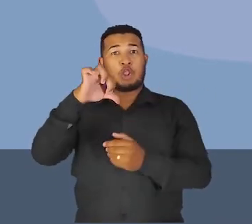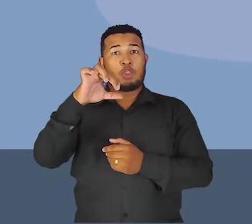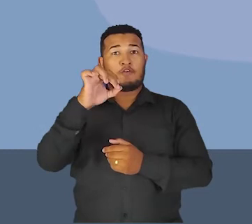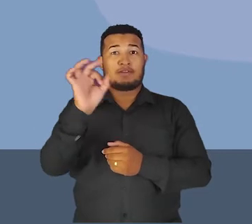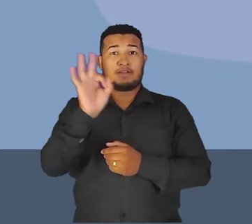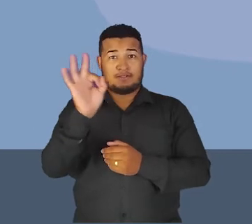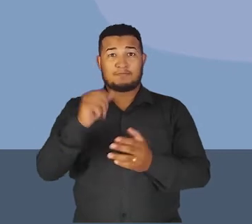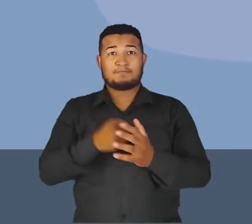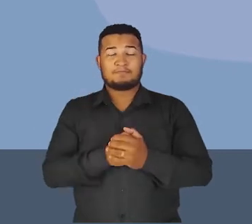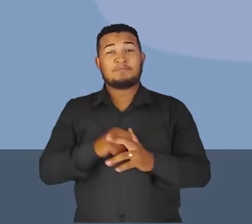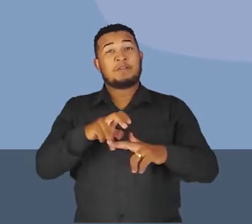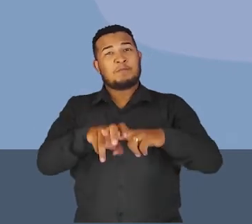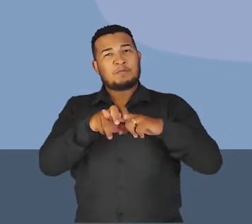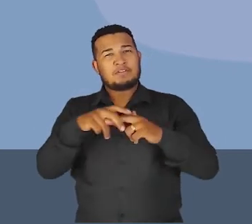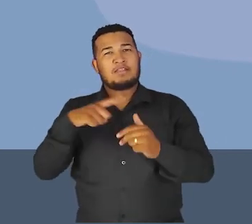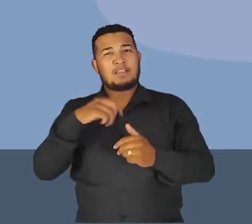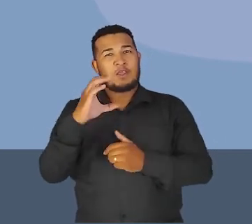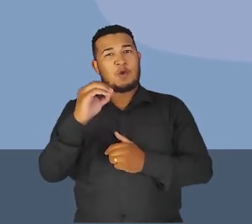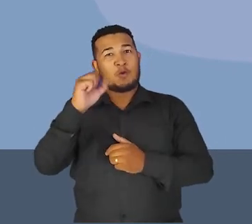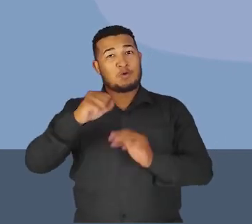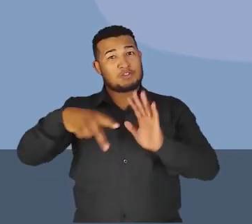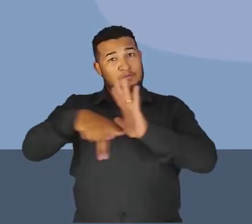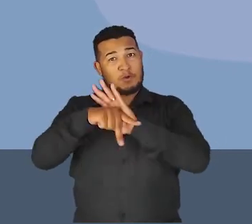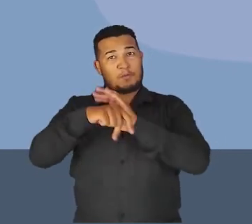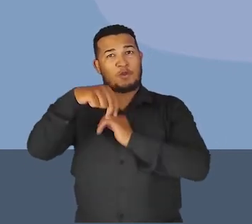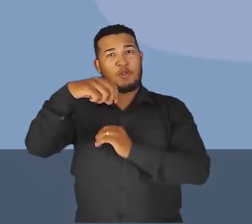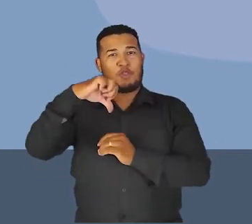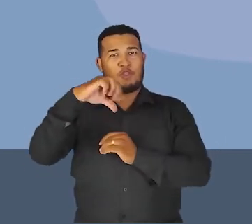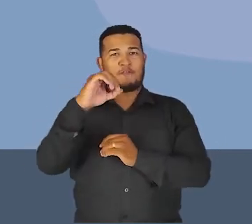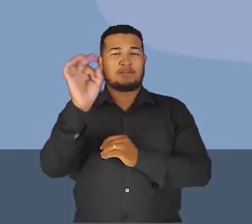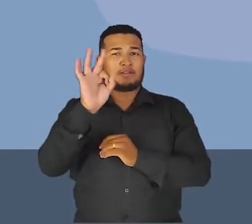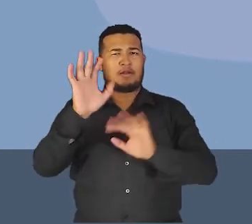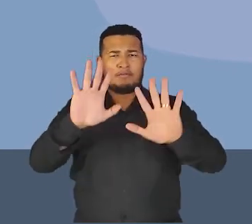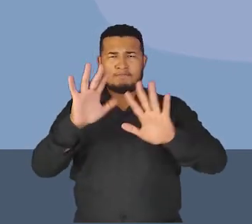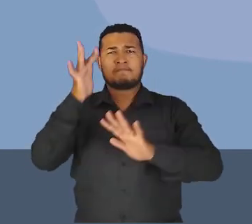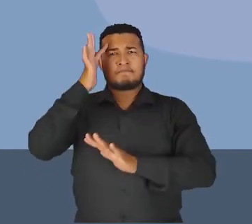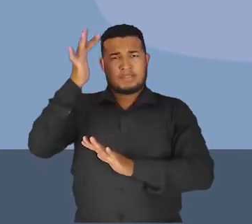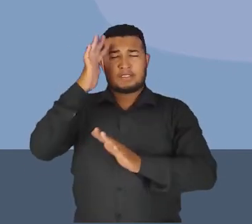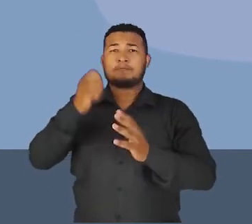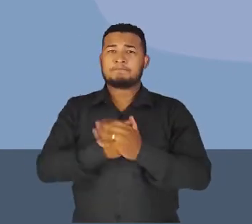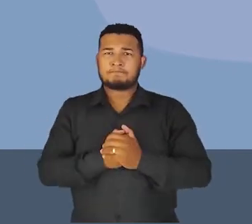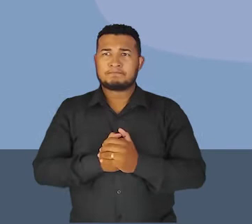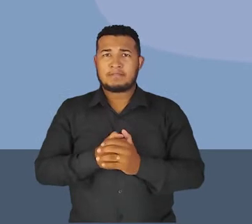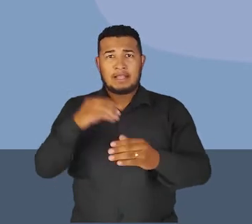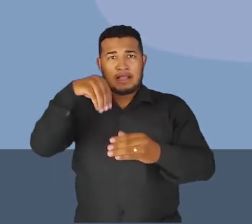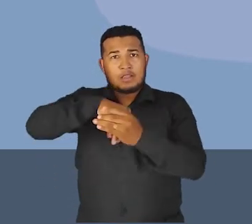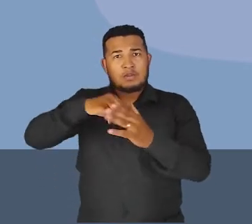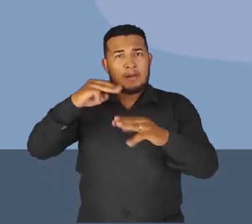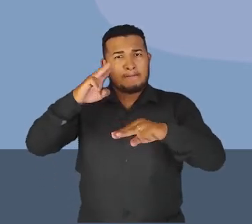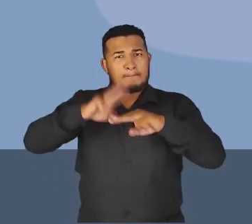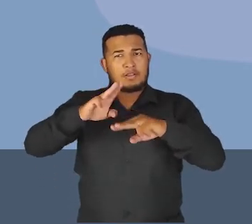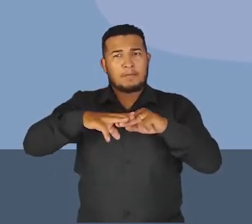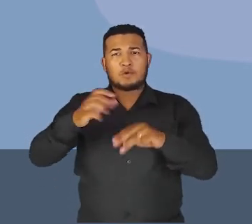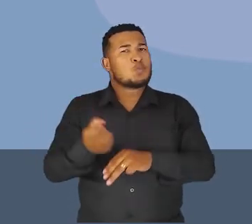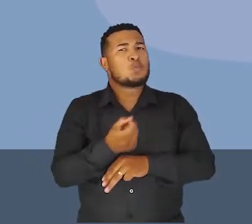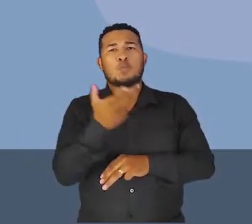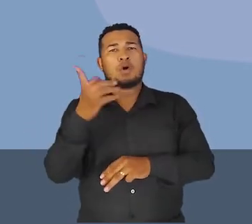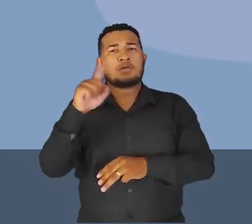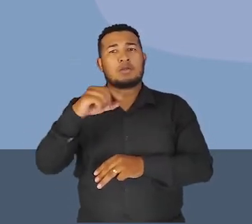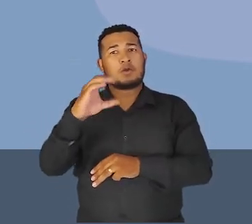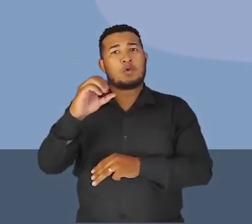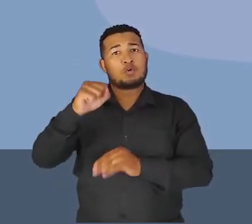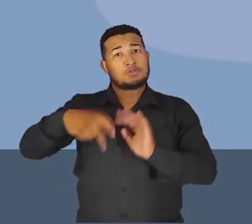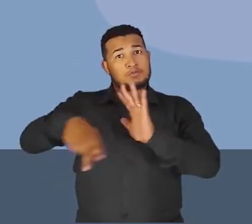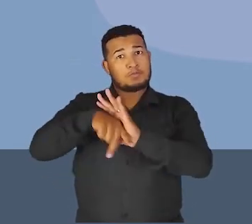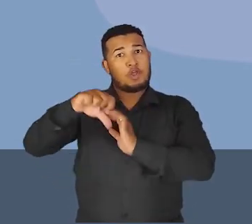graus. É por isso que ali fica o cosseno de 90. Agora pensa comigo, em matemática, quanto vale o